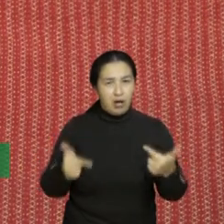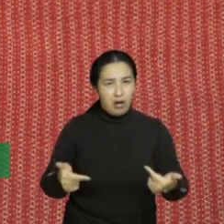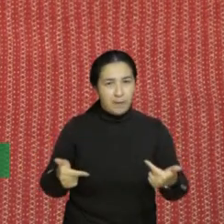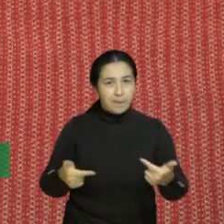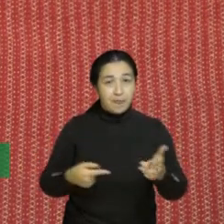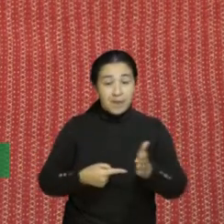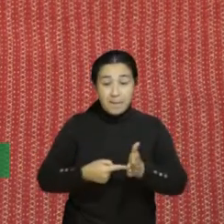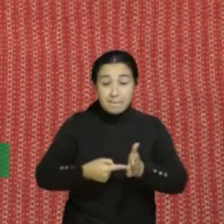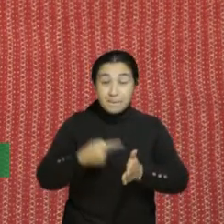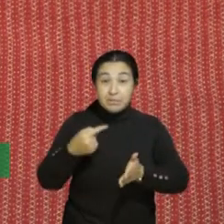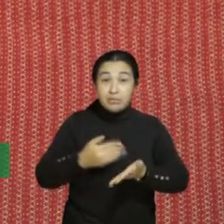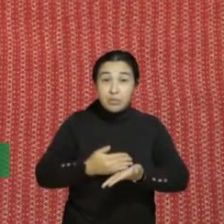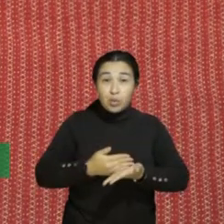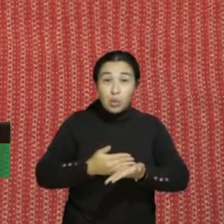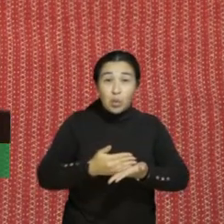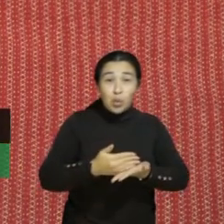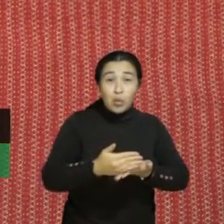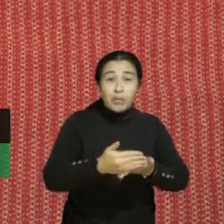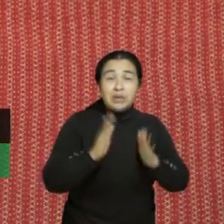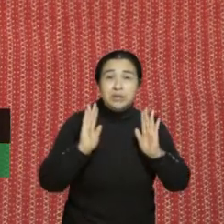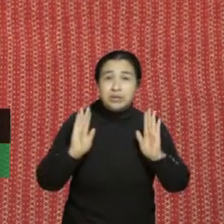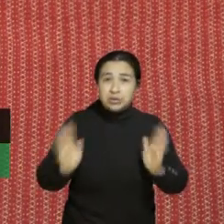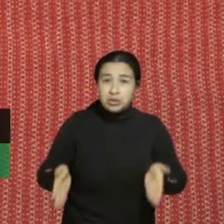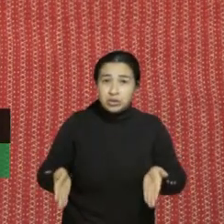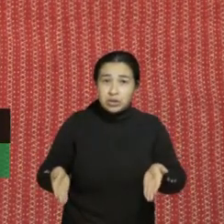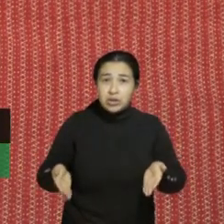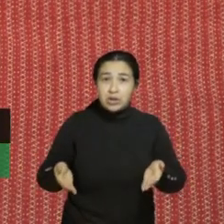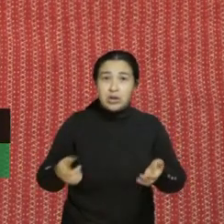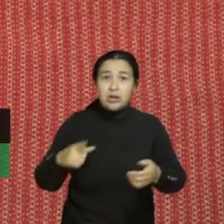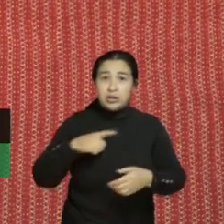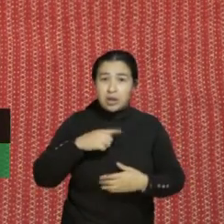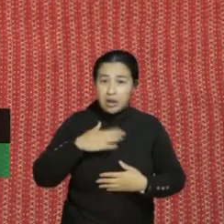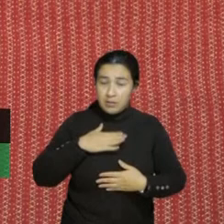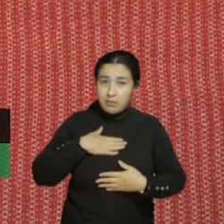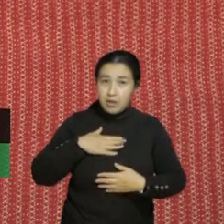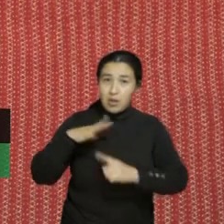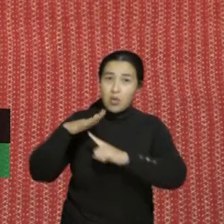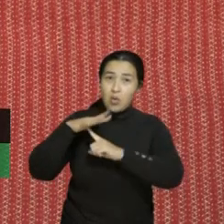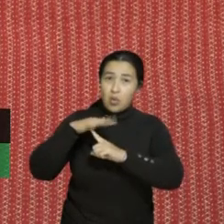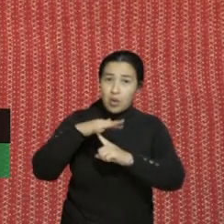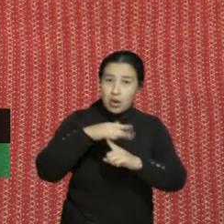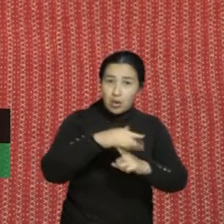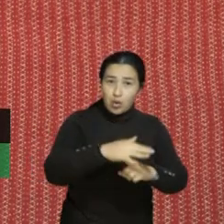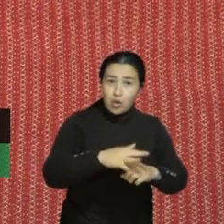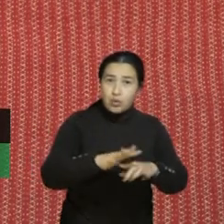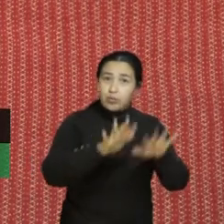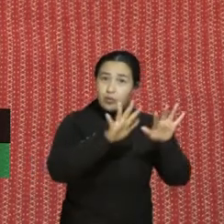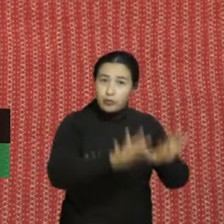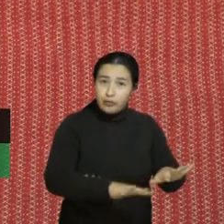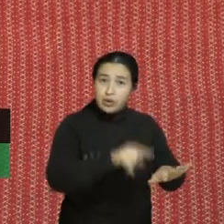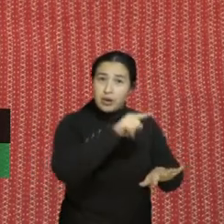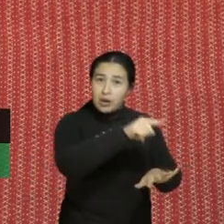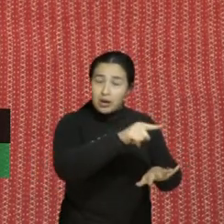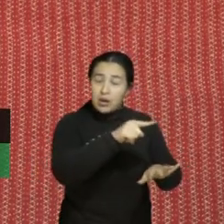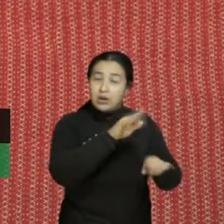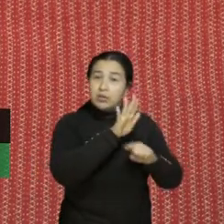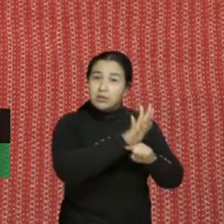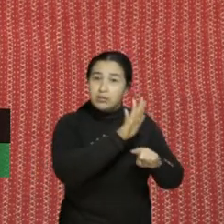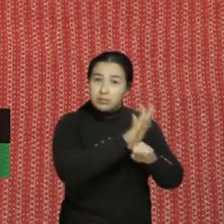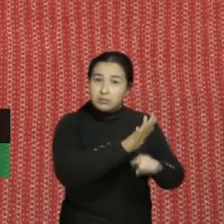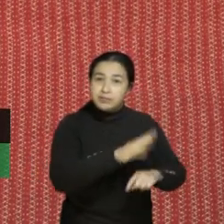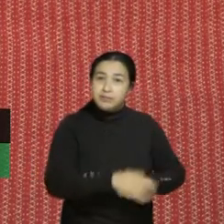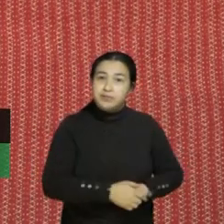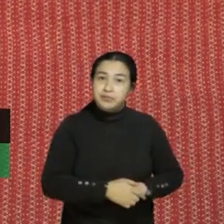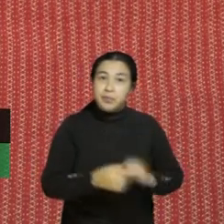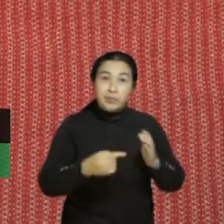primeiro dia, já colocamos o nosso helicóptero à disposição, ficou durante todo esse tempo trabalhando lá, principalmente